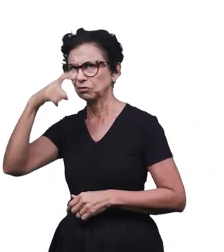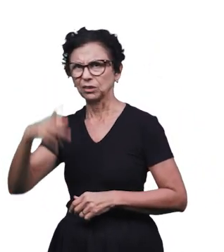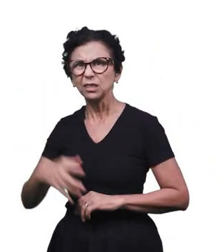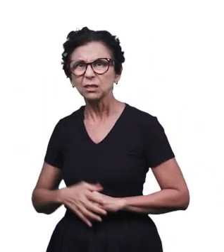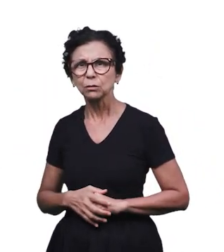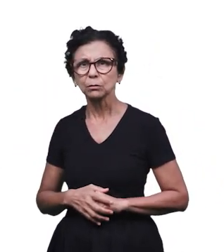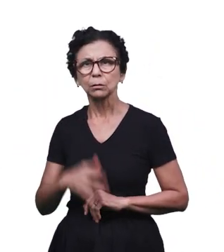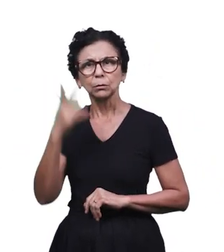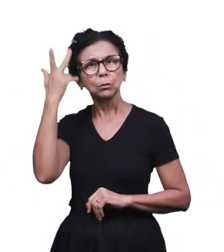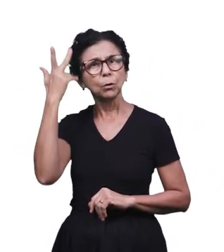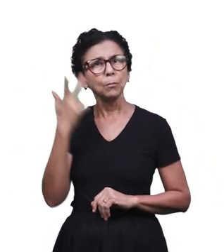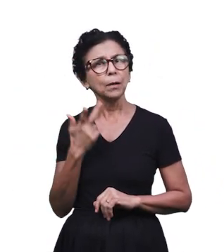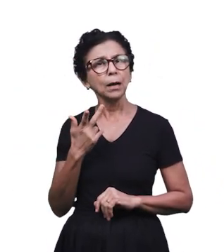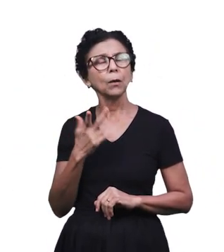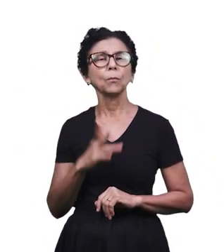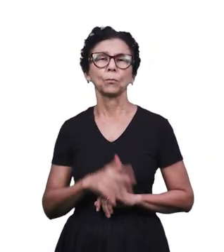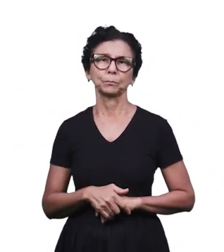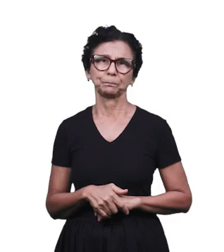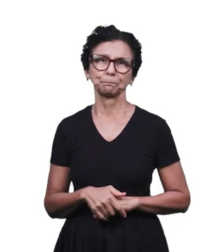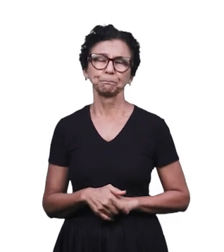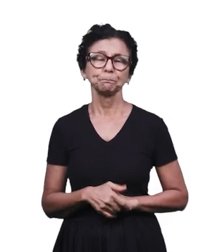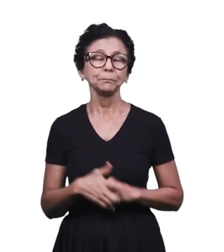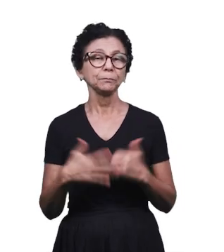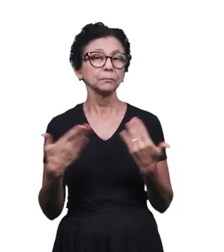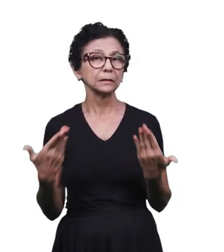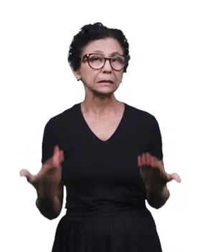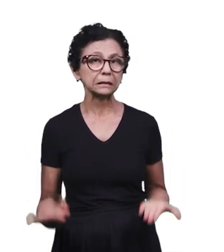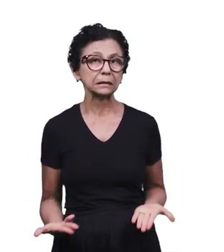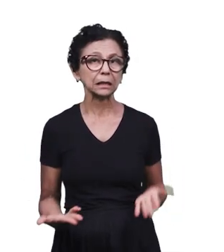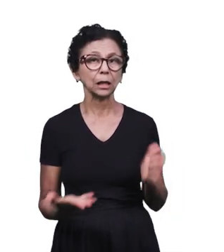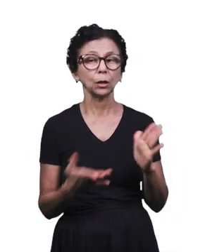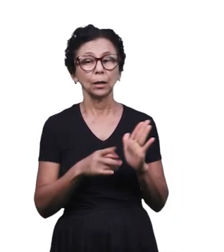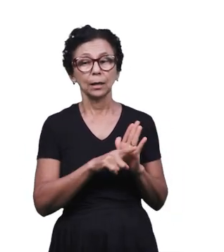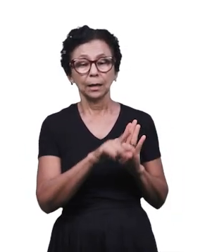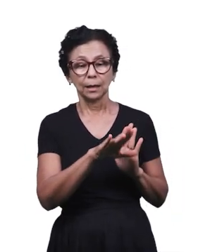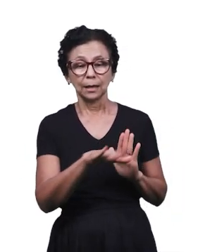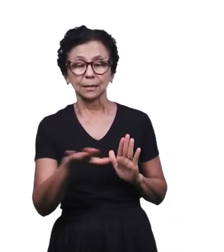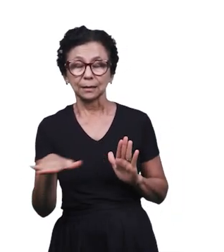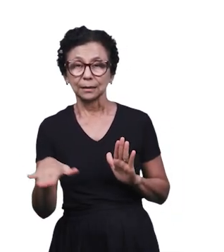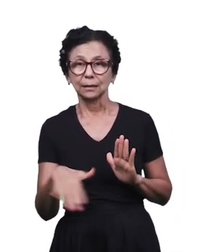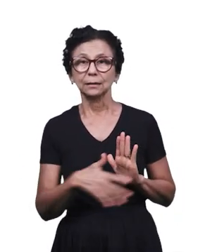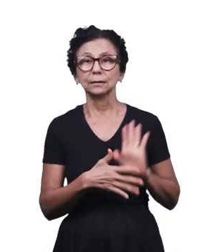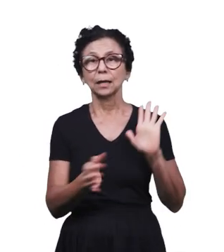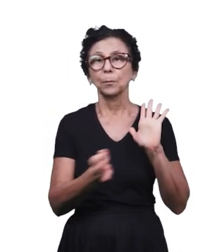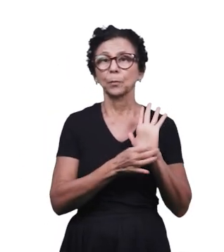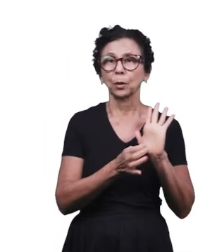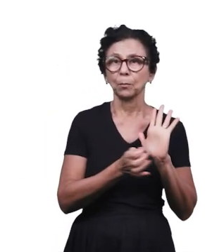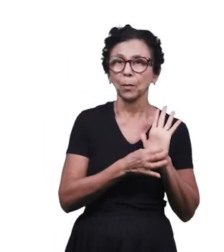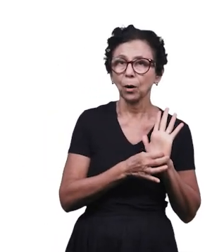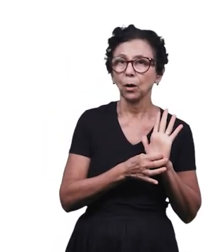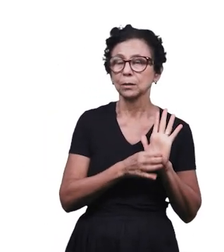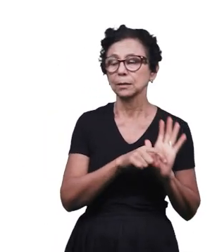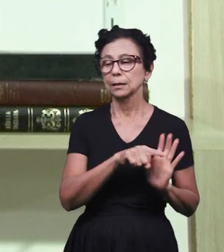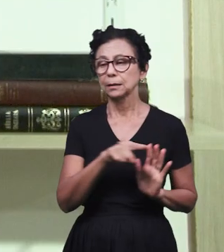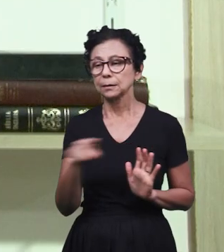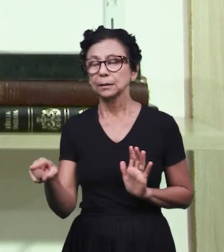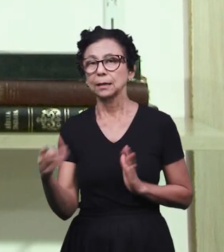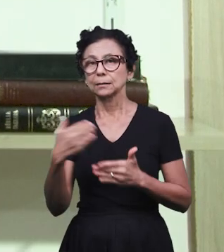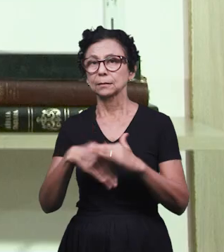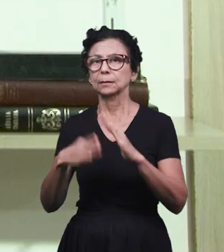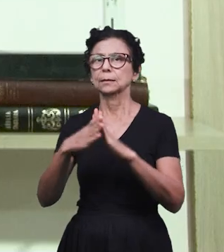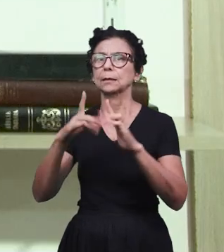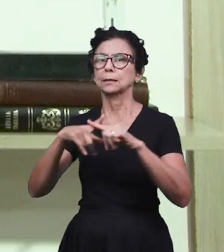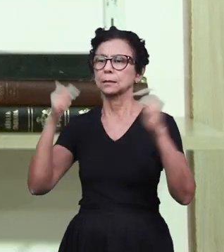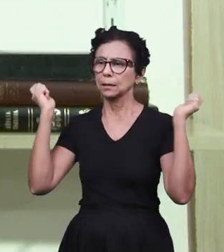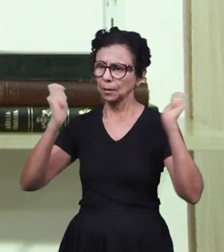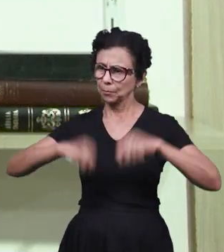humano. Então, devemos sim proporcionar para ela que as suas capacidades sejam desenvolvidas no ambiente da igreja. Se